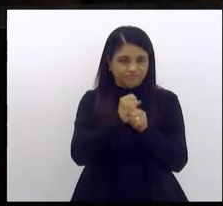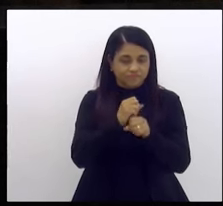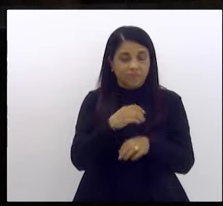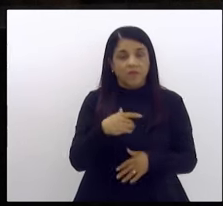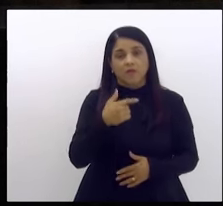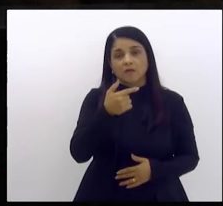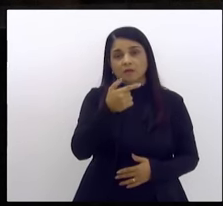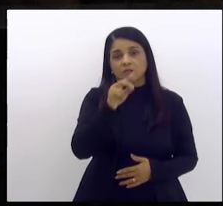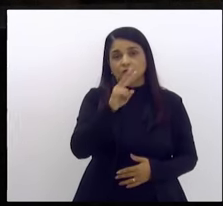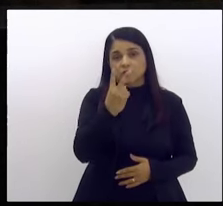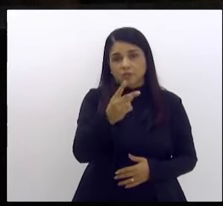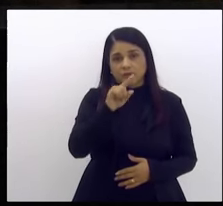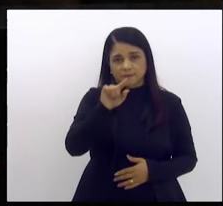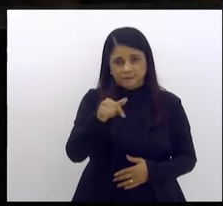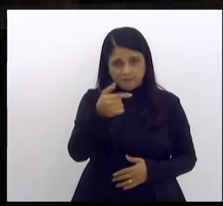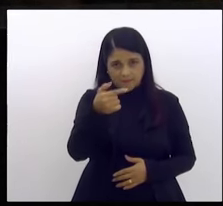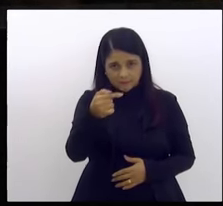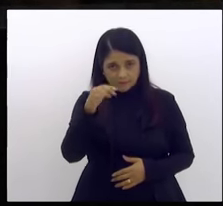obrigatoriamente,